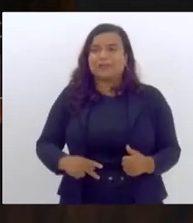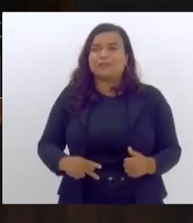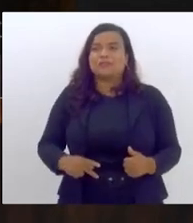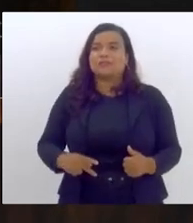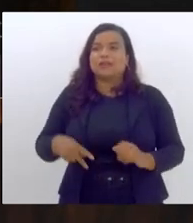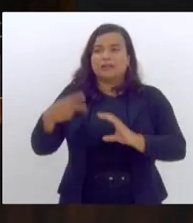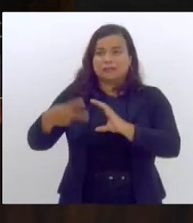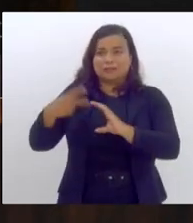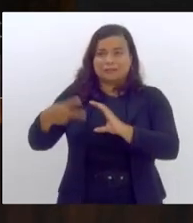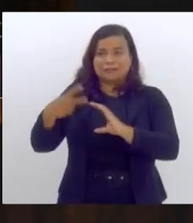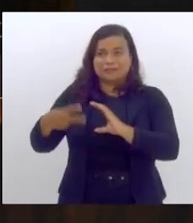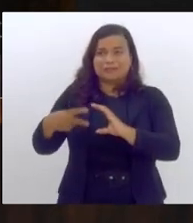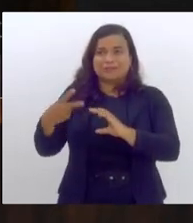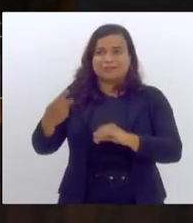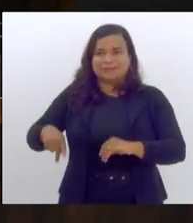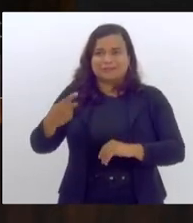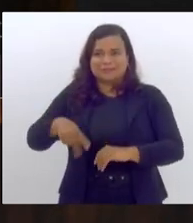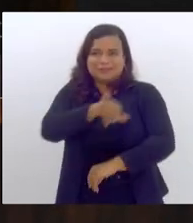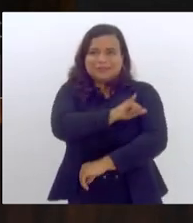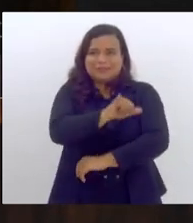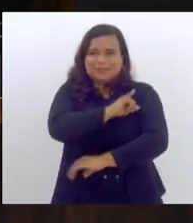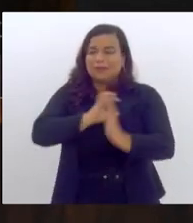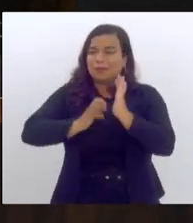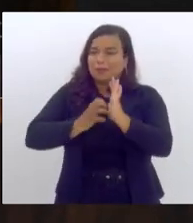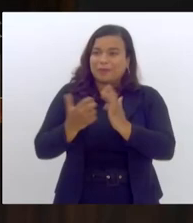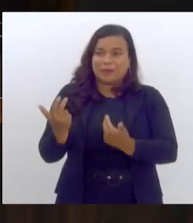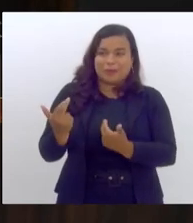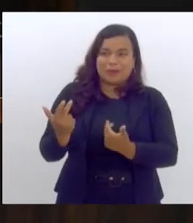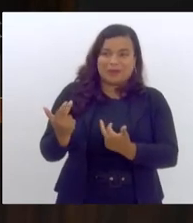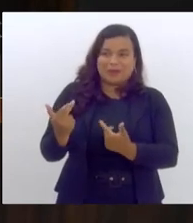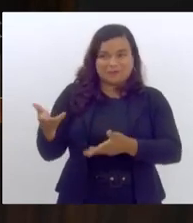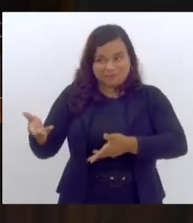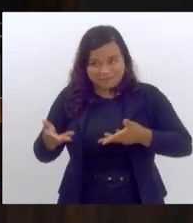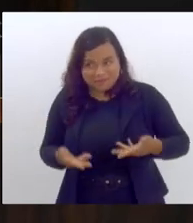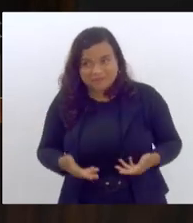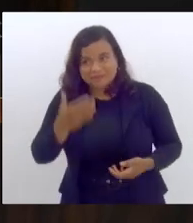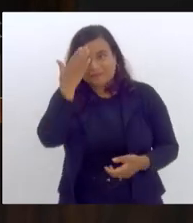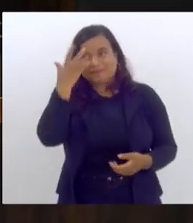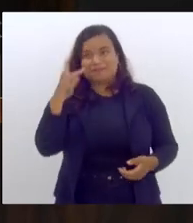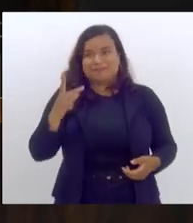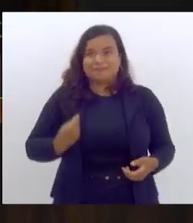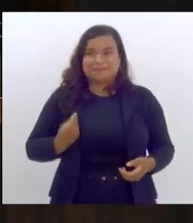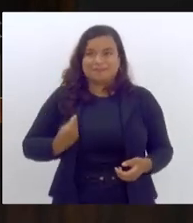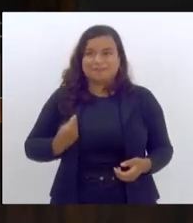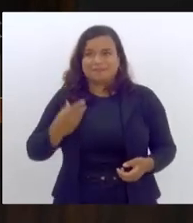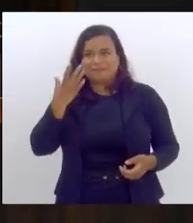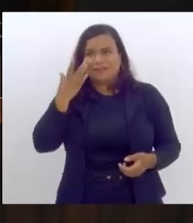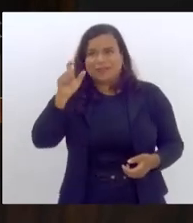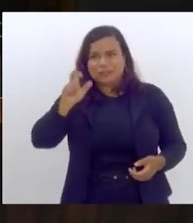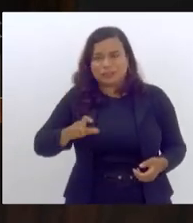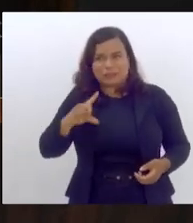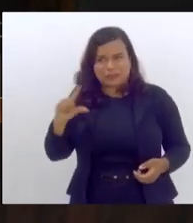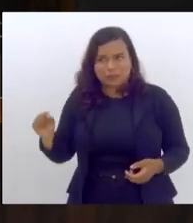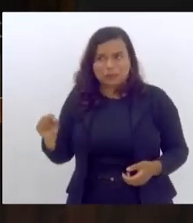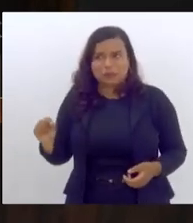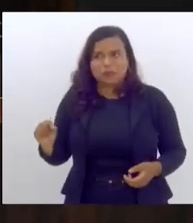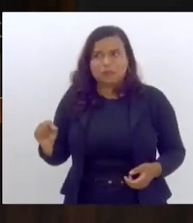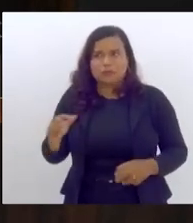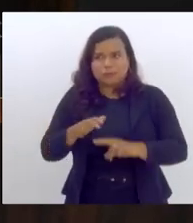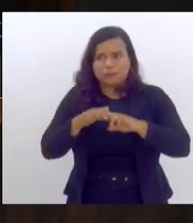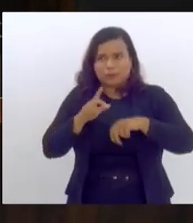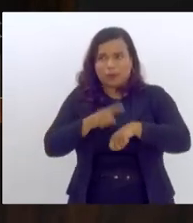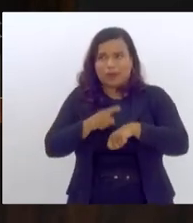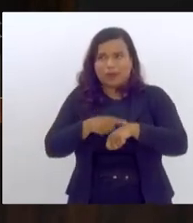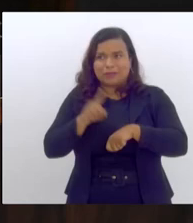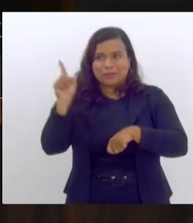Rio de Janeiro, que é do meu partido. Seja muito bem-vinda, obrigado pela sua presença. Eu acho que ela até já se ausentou por conta do